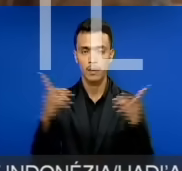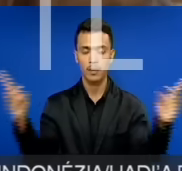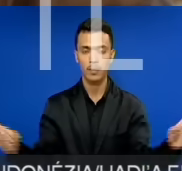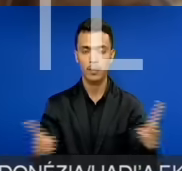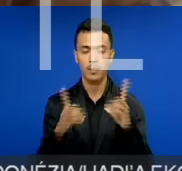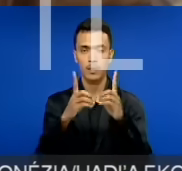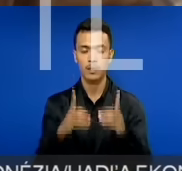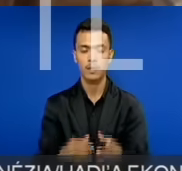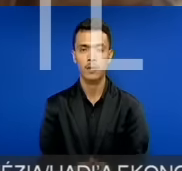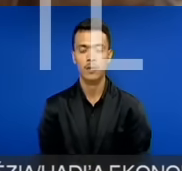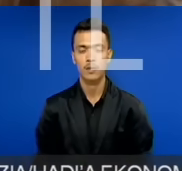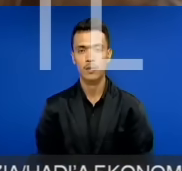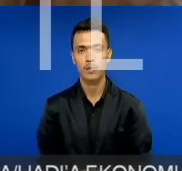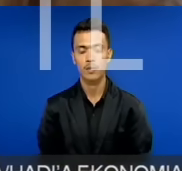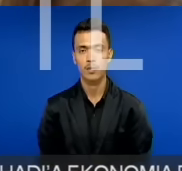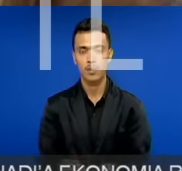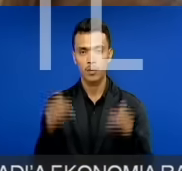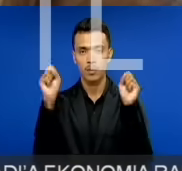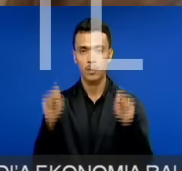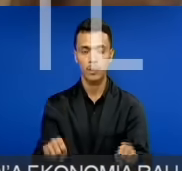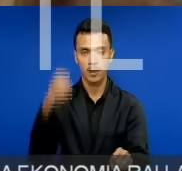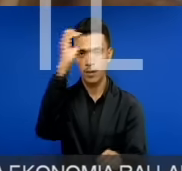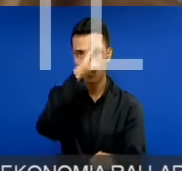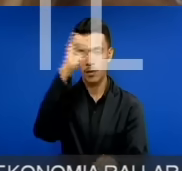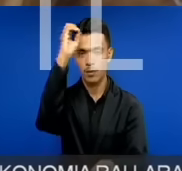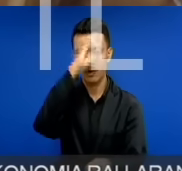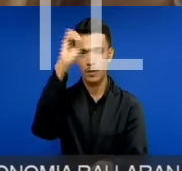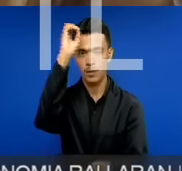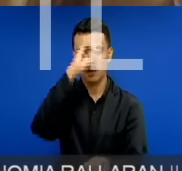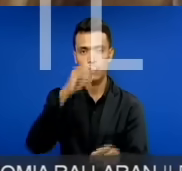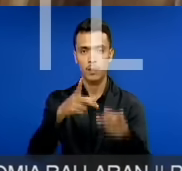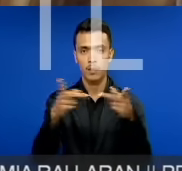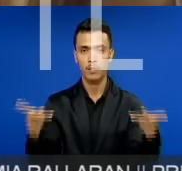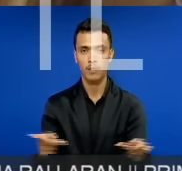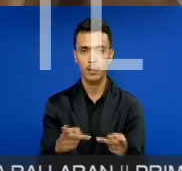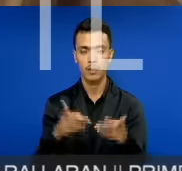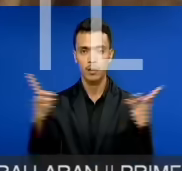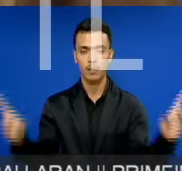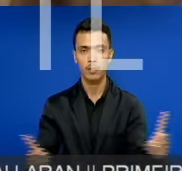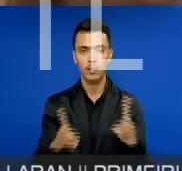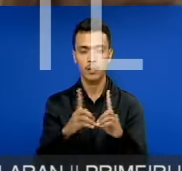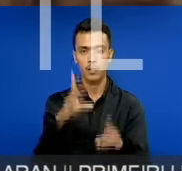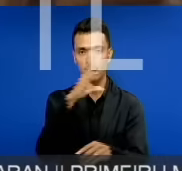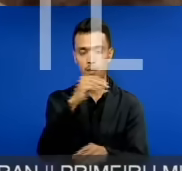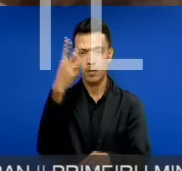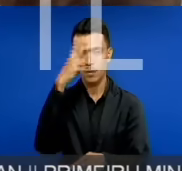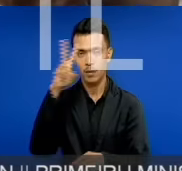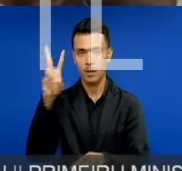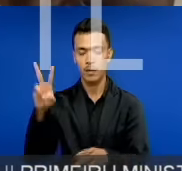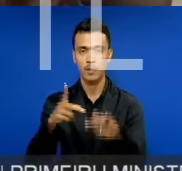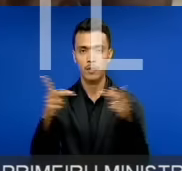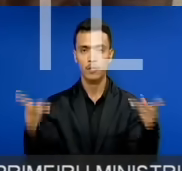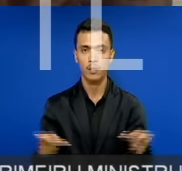linha. No nível ele observa vai linha acontecimentos, né? E ao mesmo tempo ele reta a informação quando